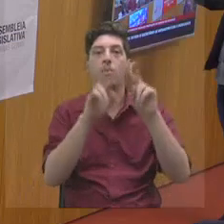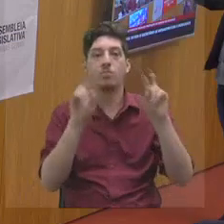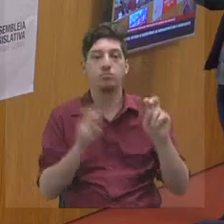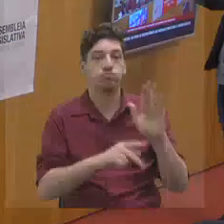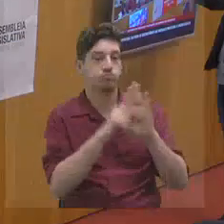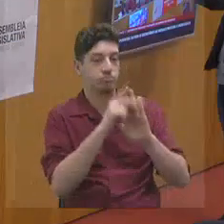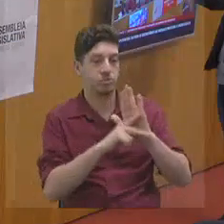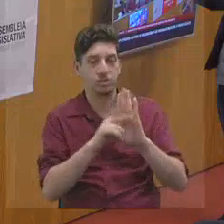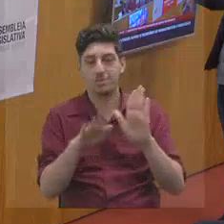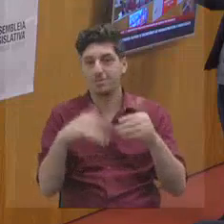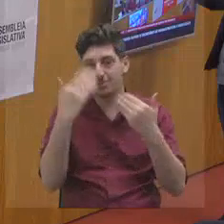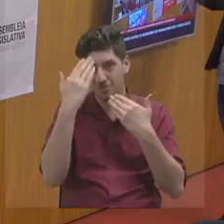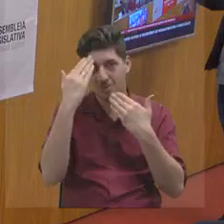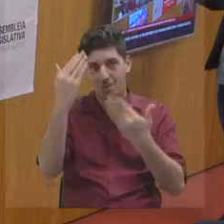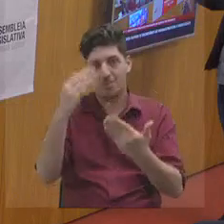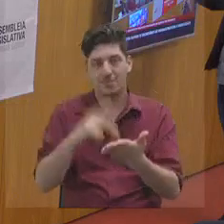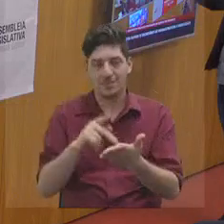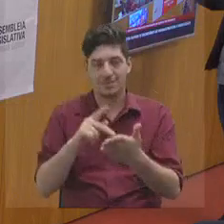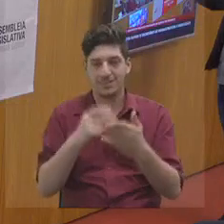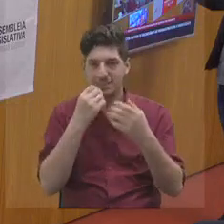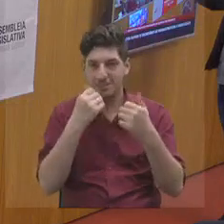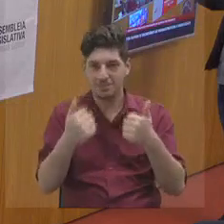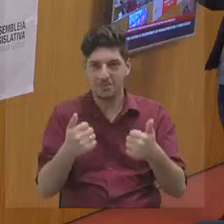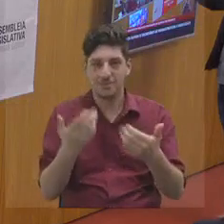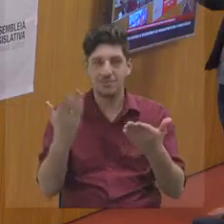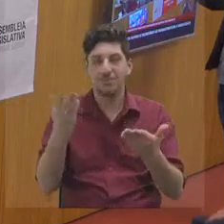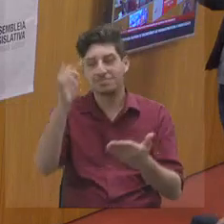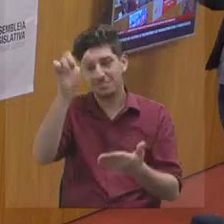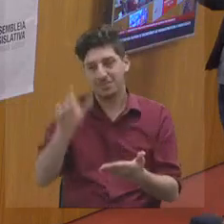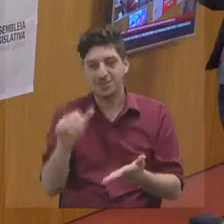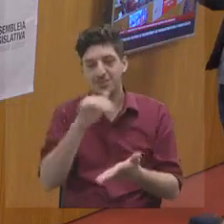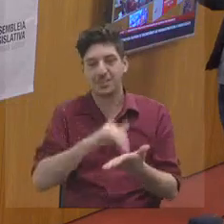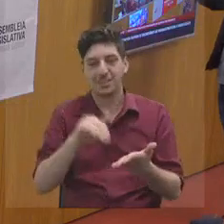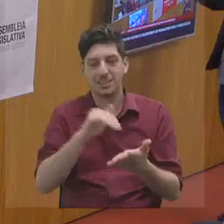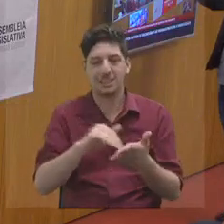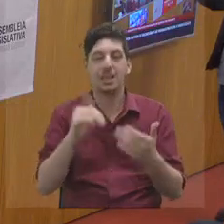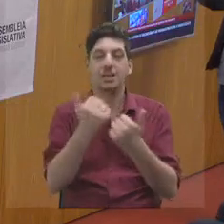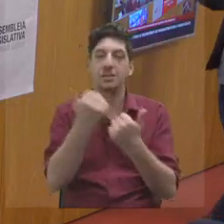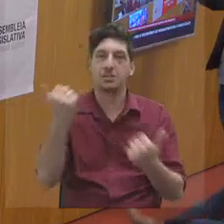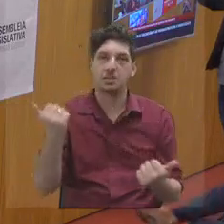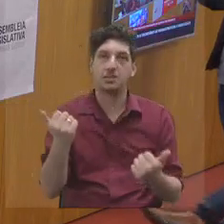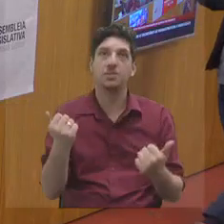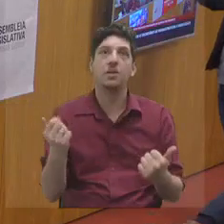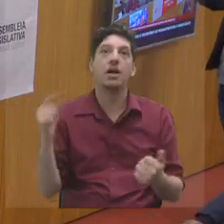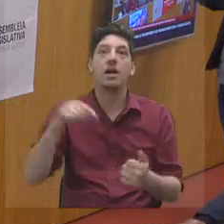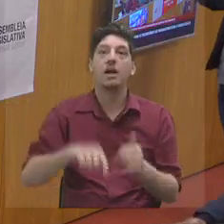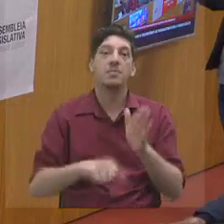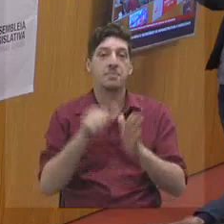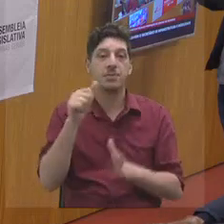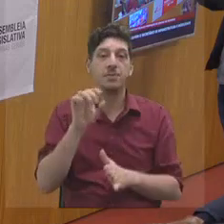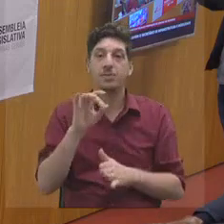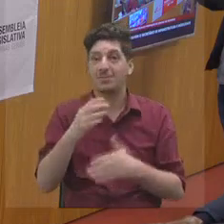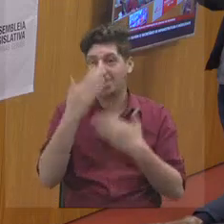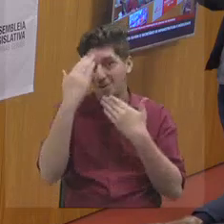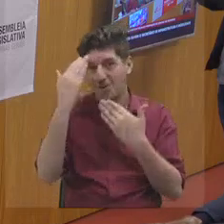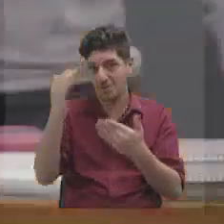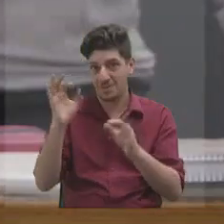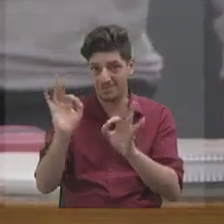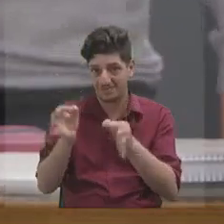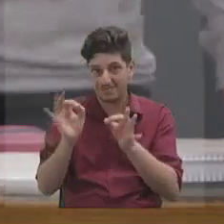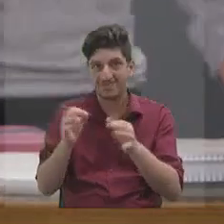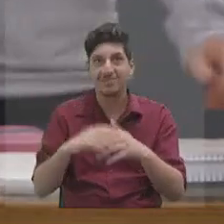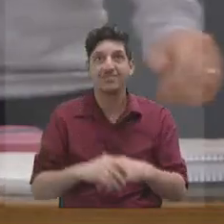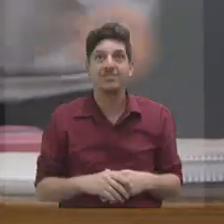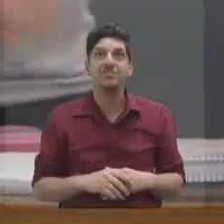fica aqui o nosso agradecimento você ouviu secretário e também diretor que aqui é a minha primeira fala foi só para agradecer viu eu tenho